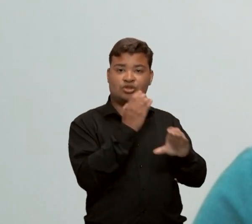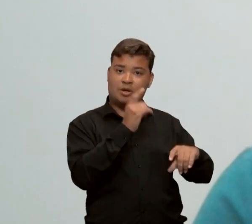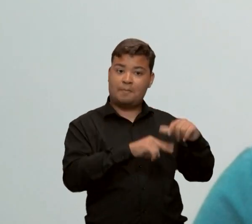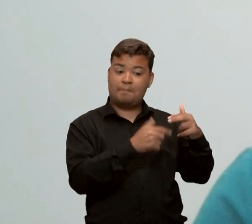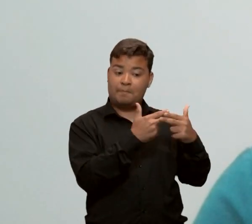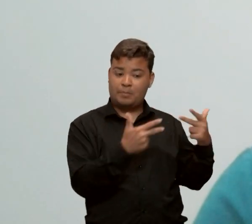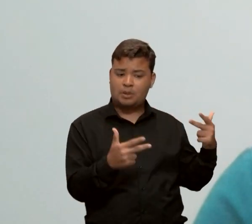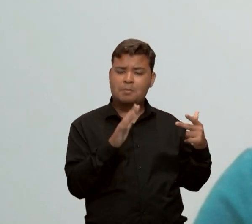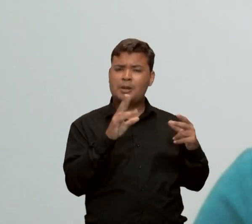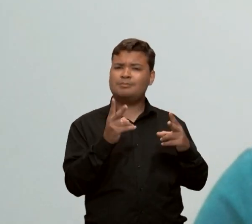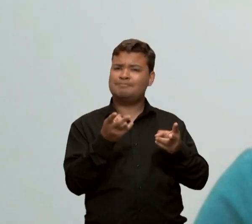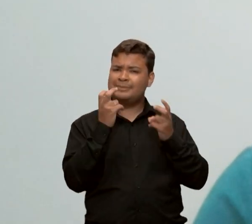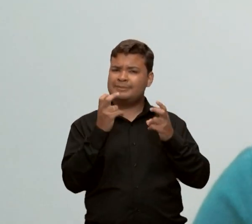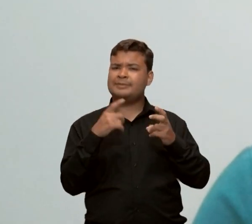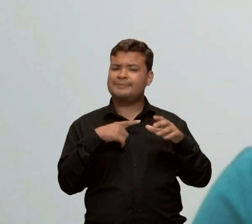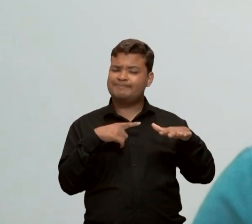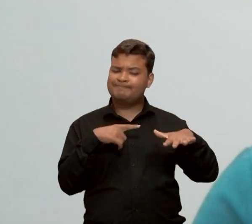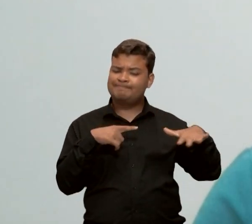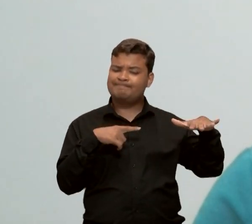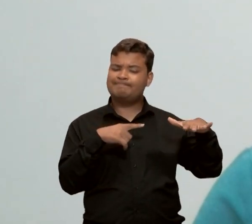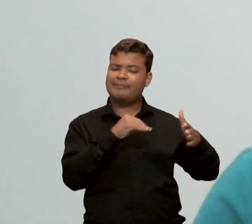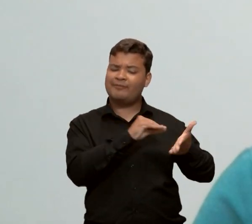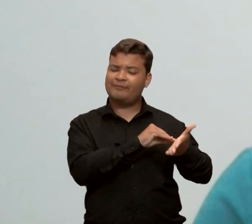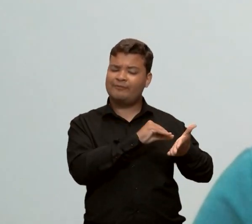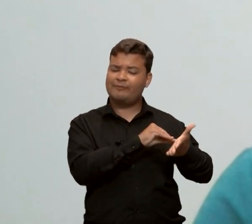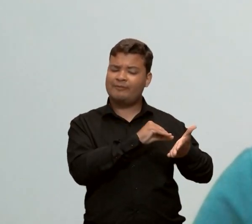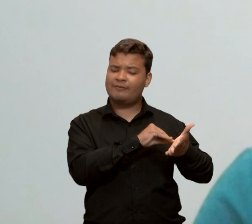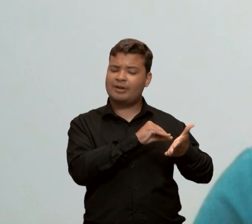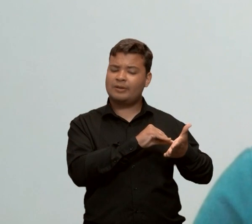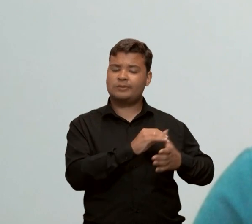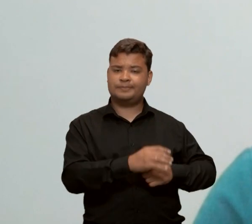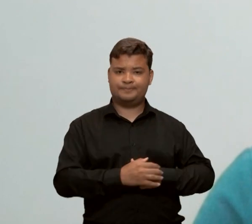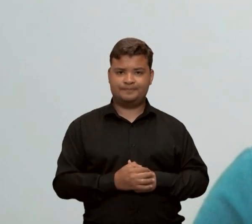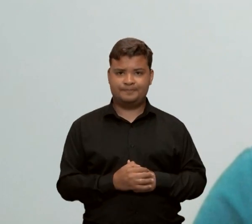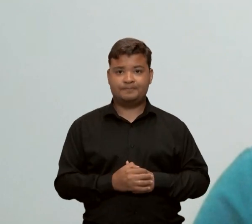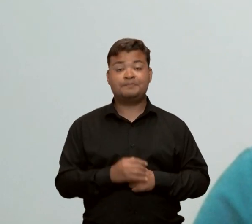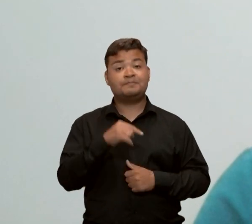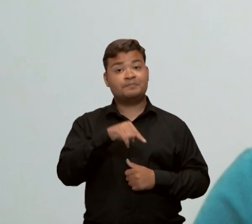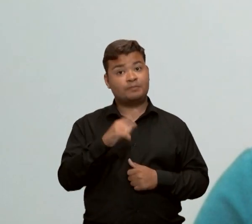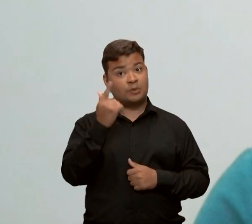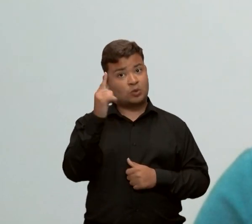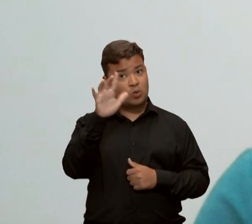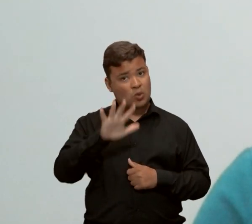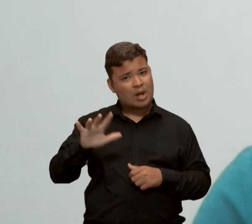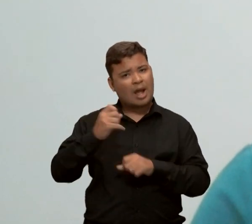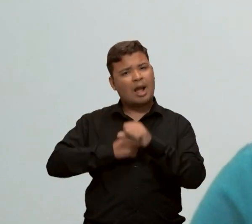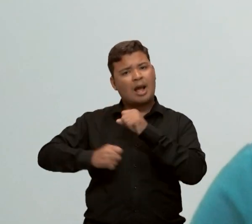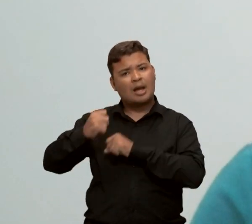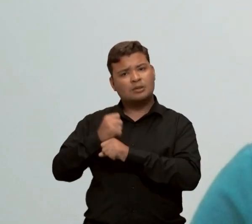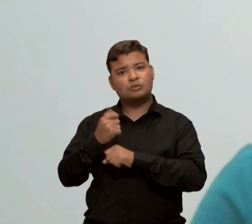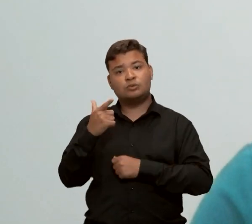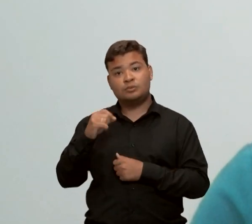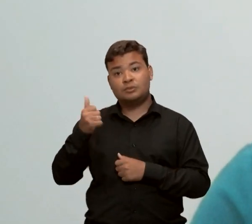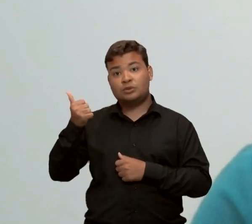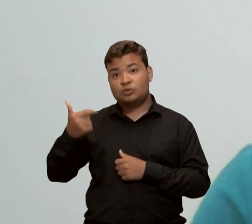ainda tinha essa lacuna. E Goiás, desde 2012,